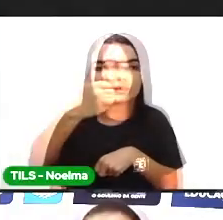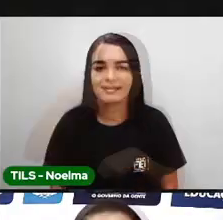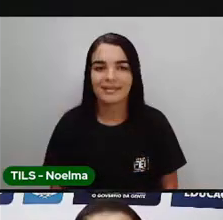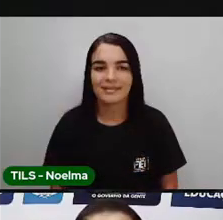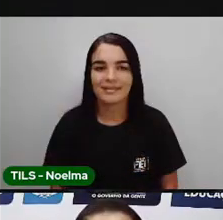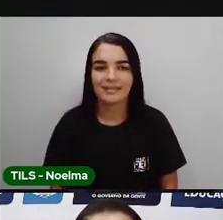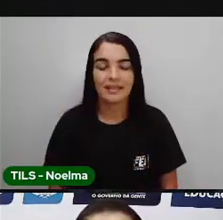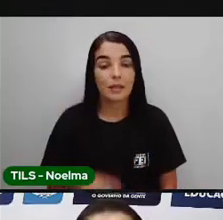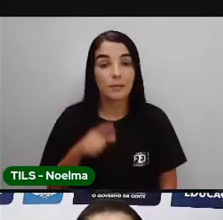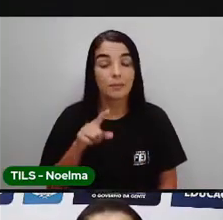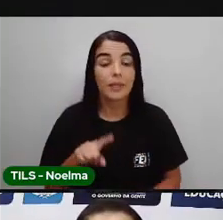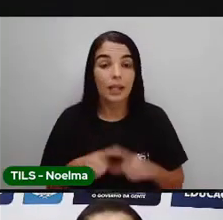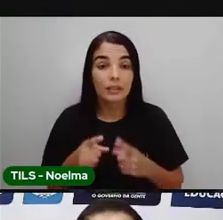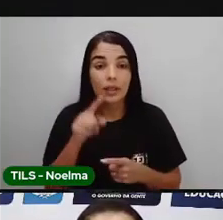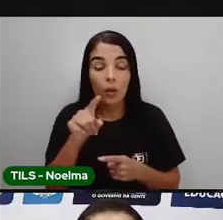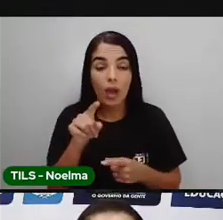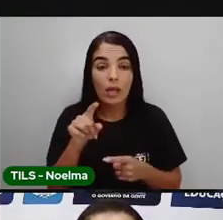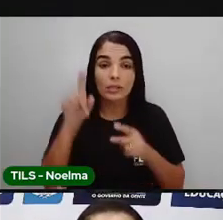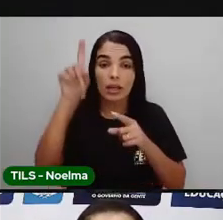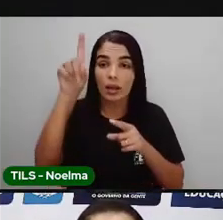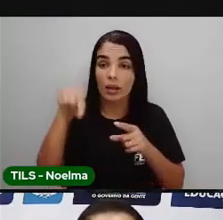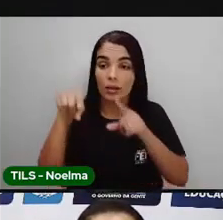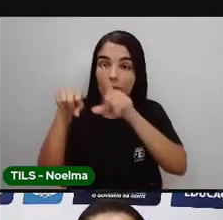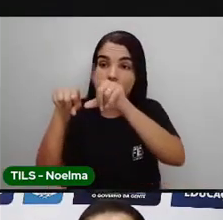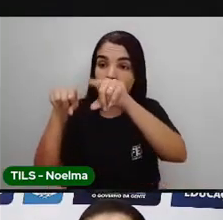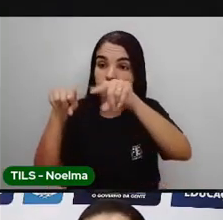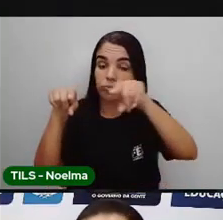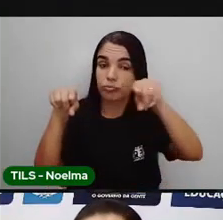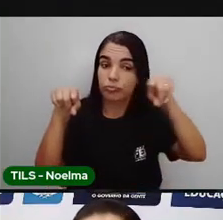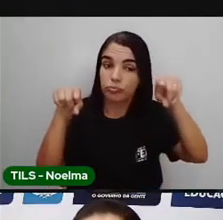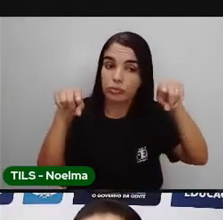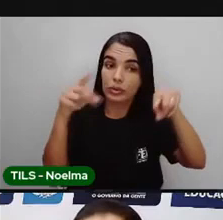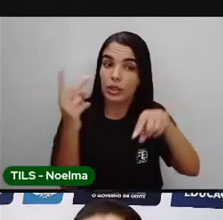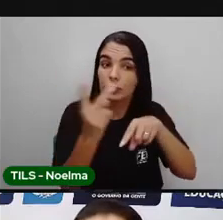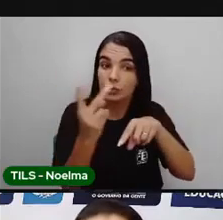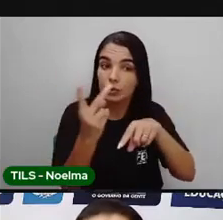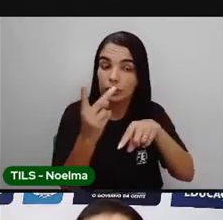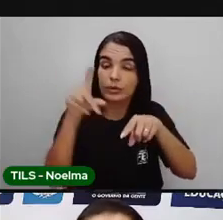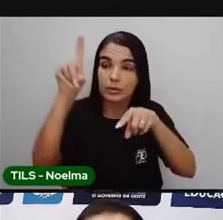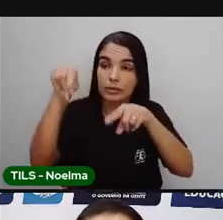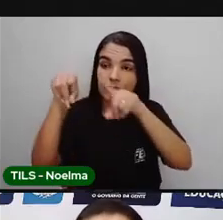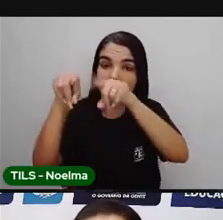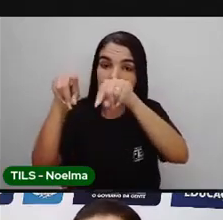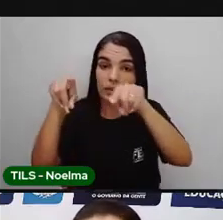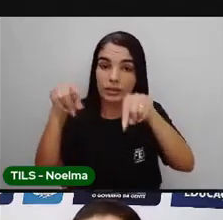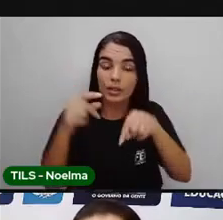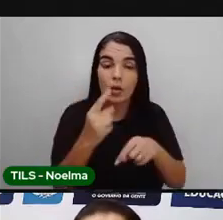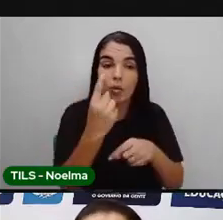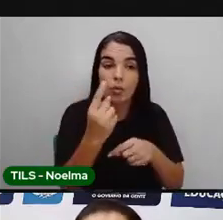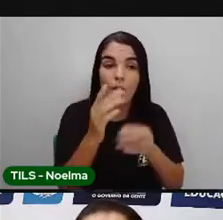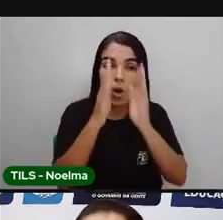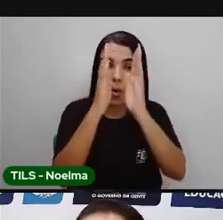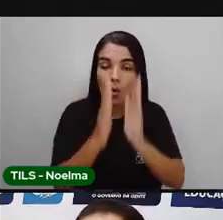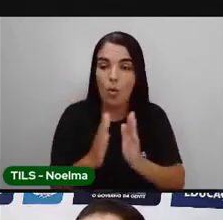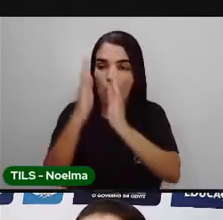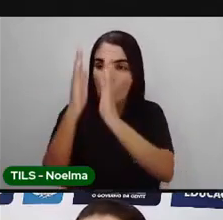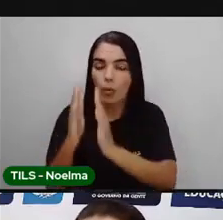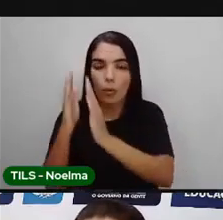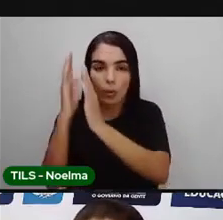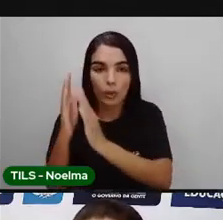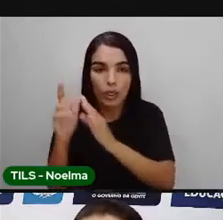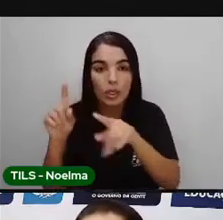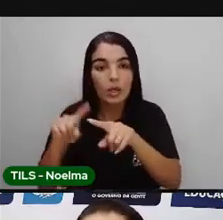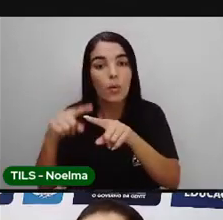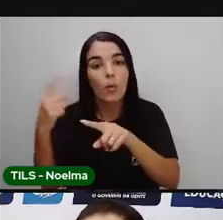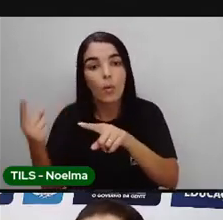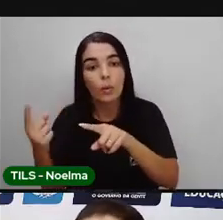né? Gente, aqui nós temos mais outros dois gráficos, um gráfico de coluna e um gráfico de